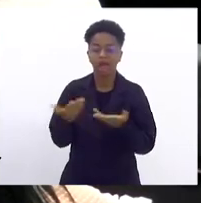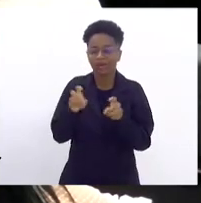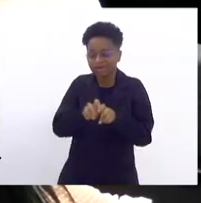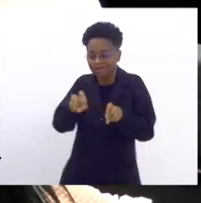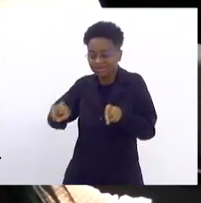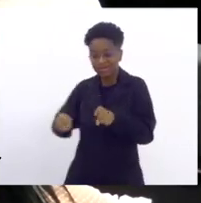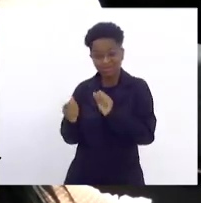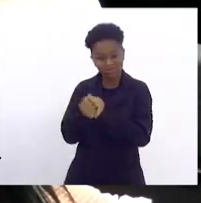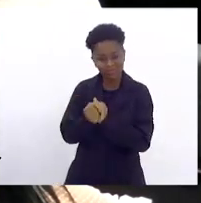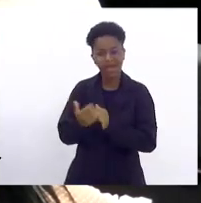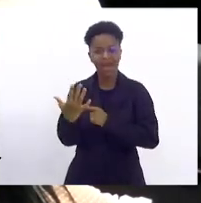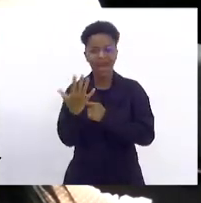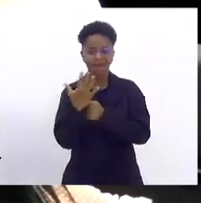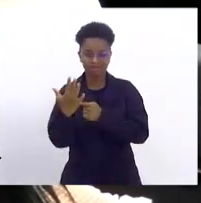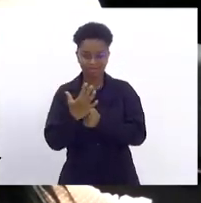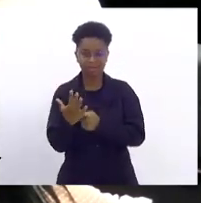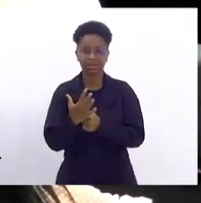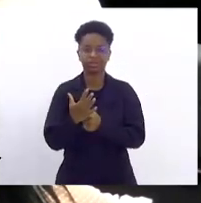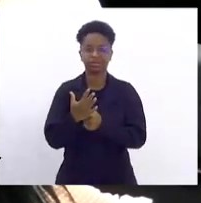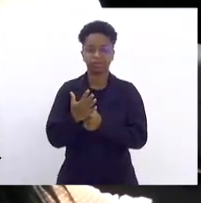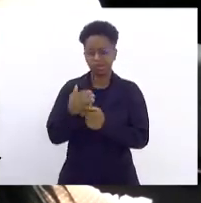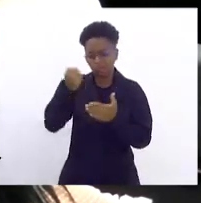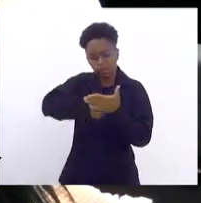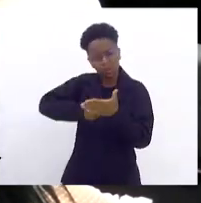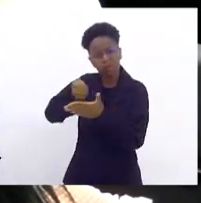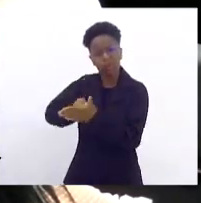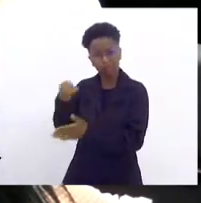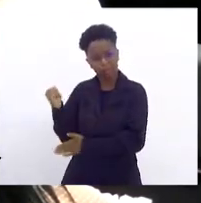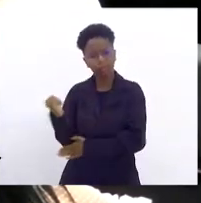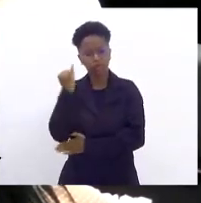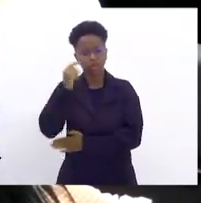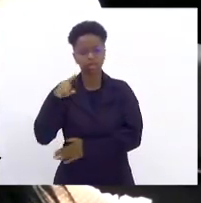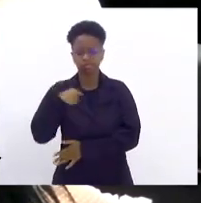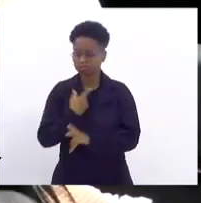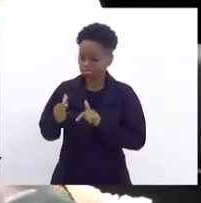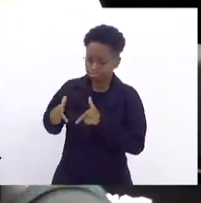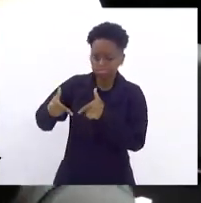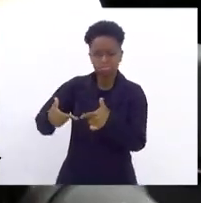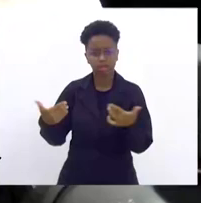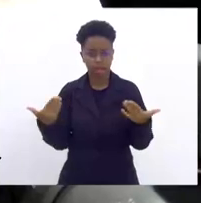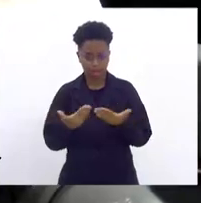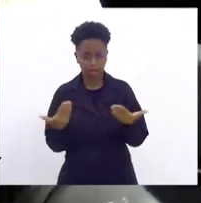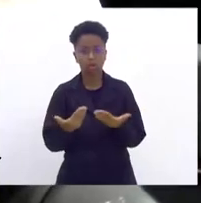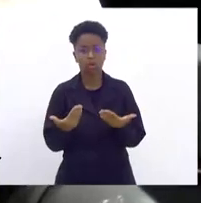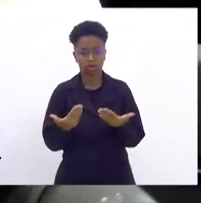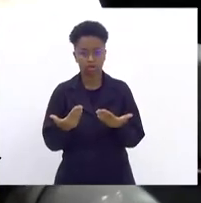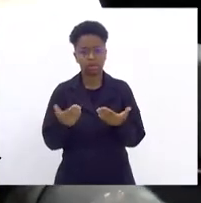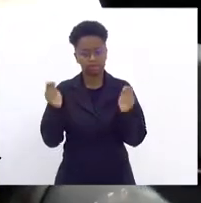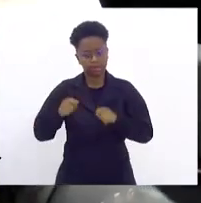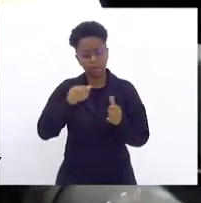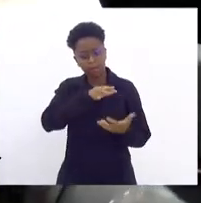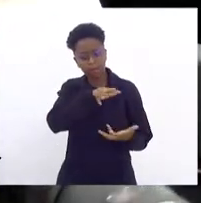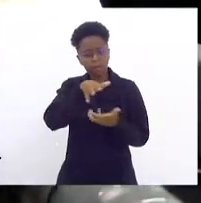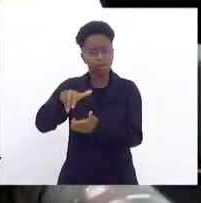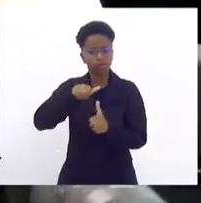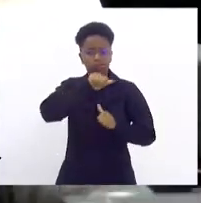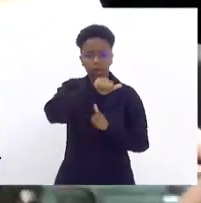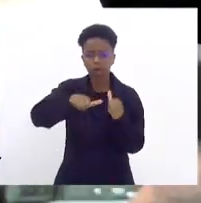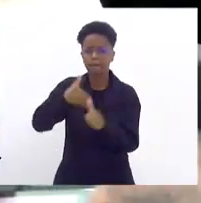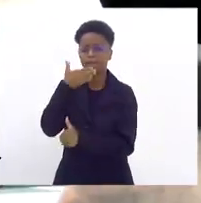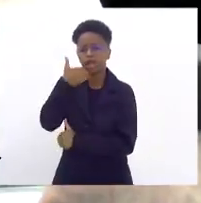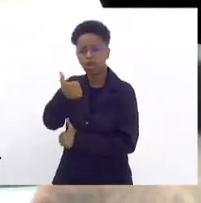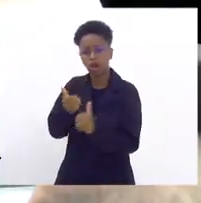meu lado nos ajudando nesta grande luta que estamos travando né para tornar o mundo cada vez melhor e mais